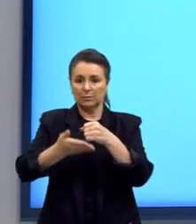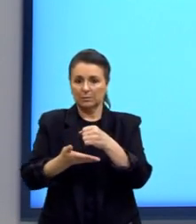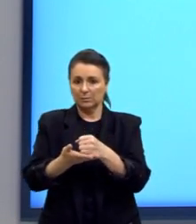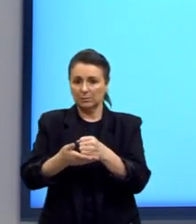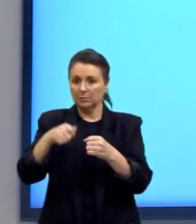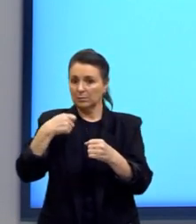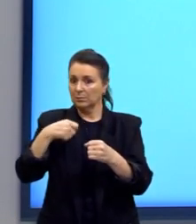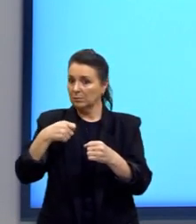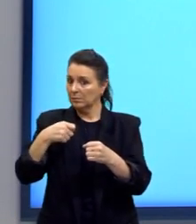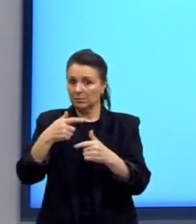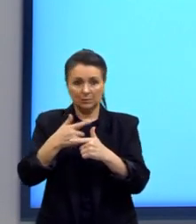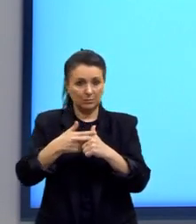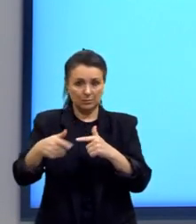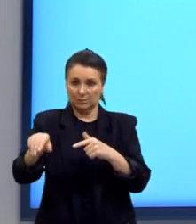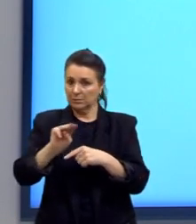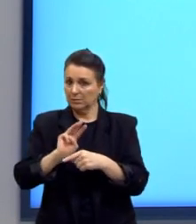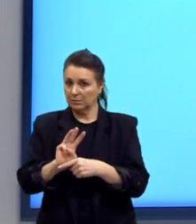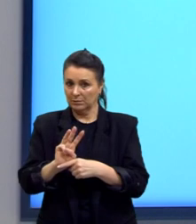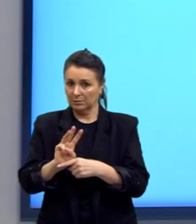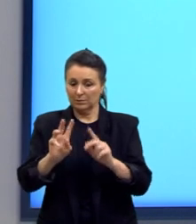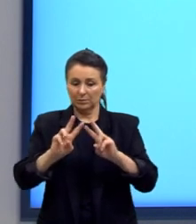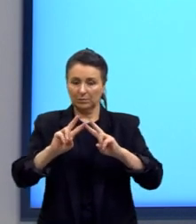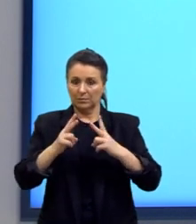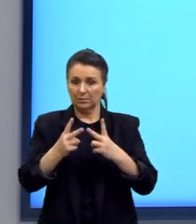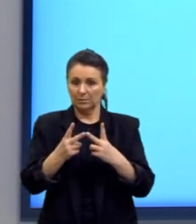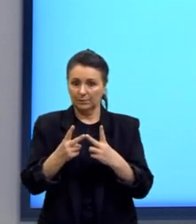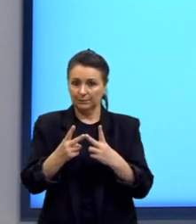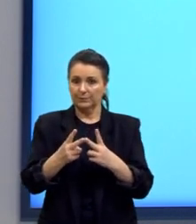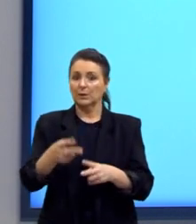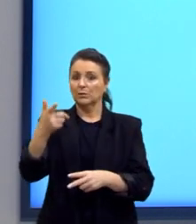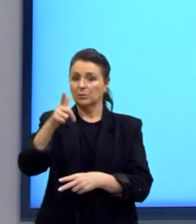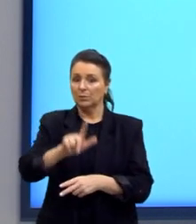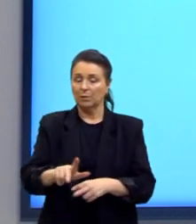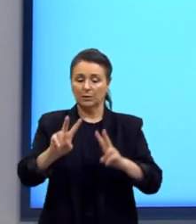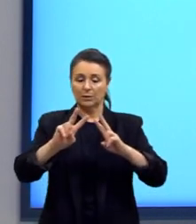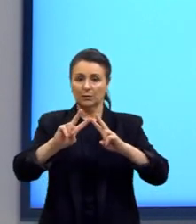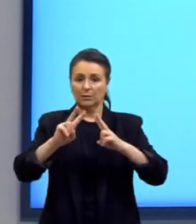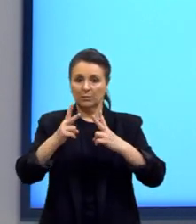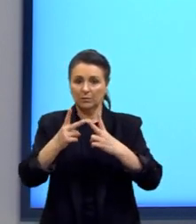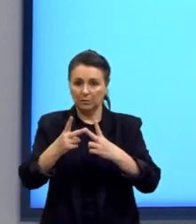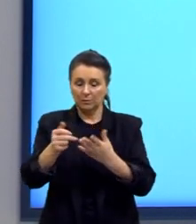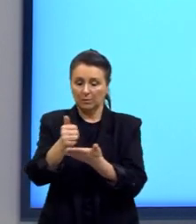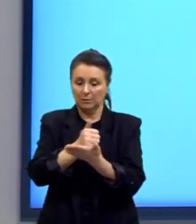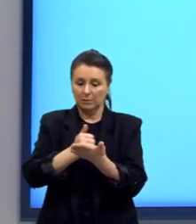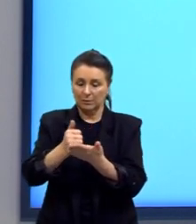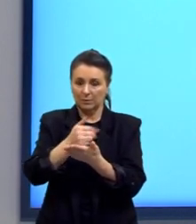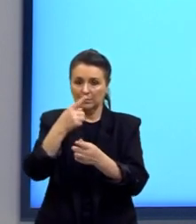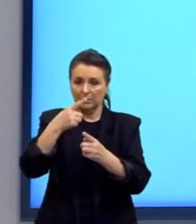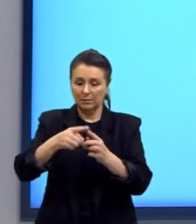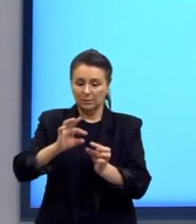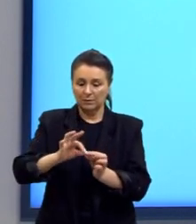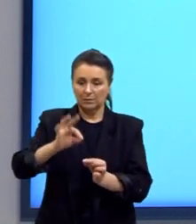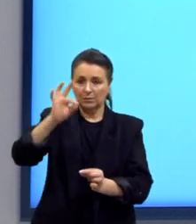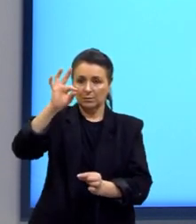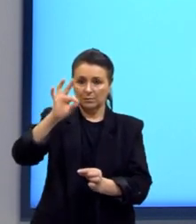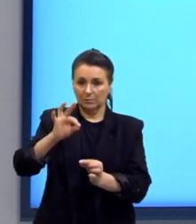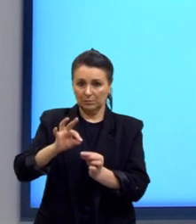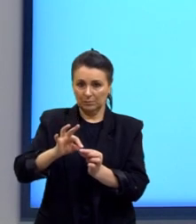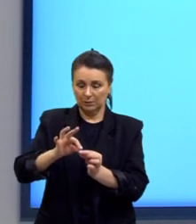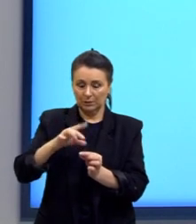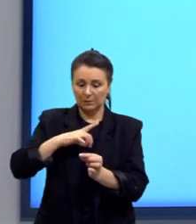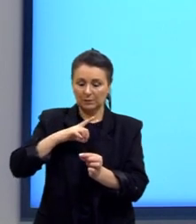volume tá então sempre memorizem que o volume é a área da base vezes altura se o sólido